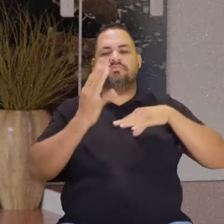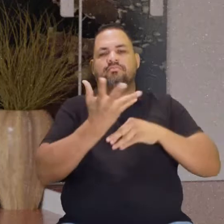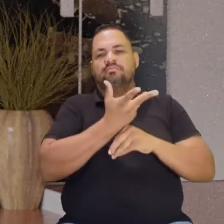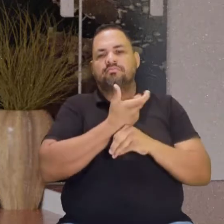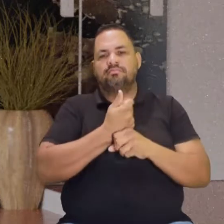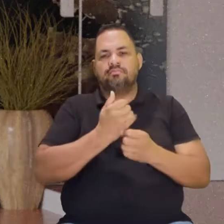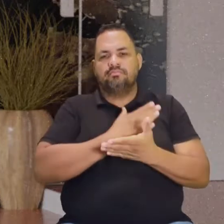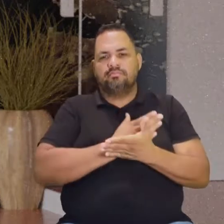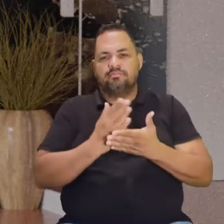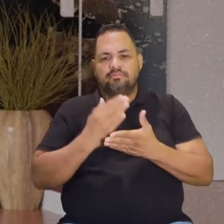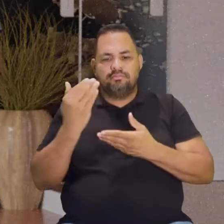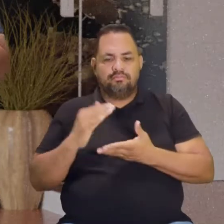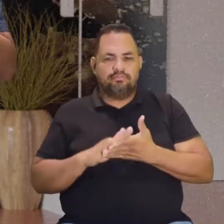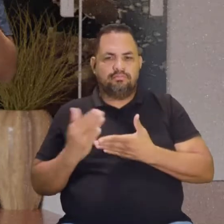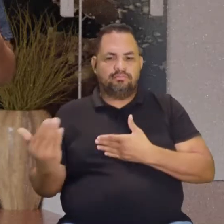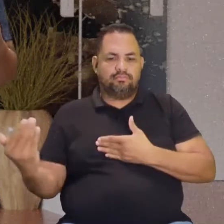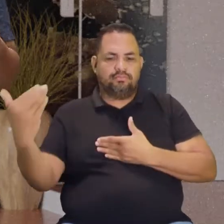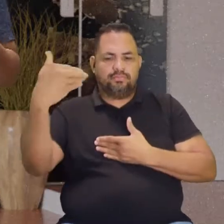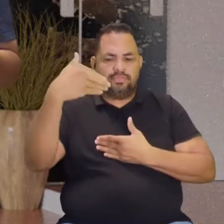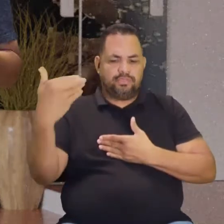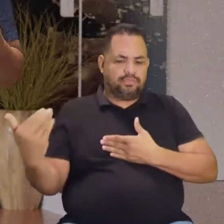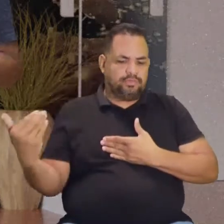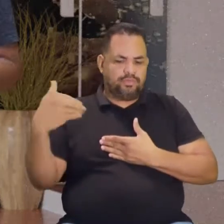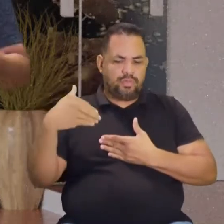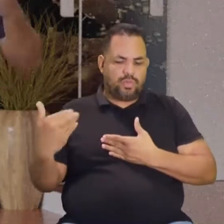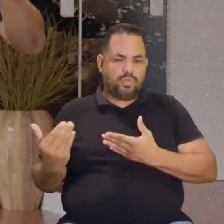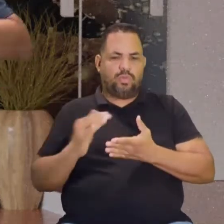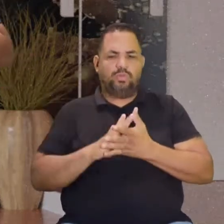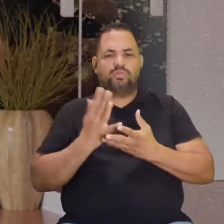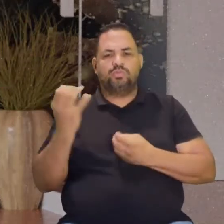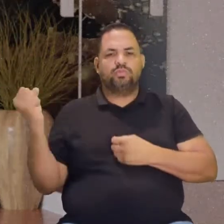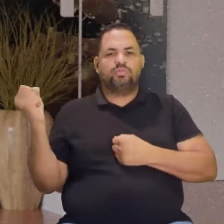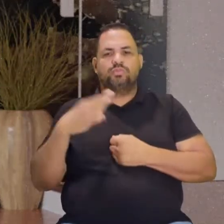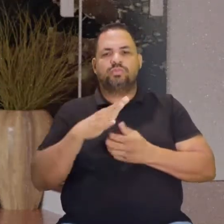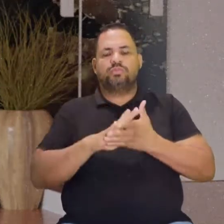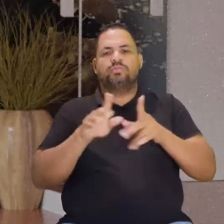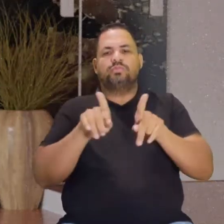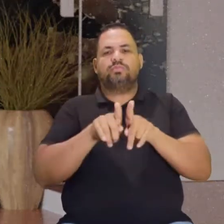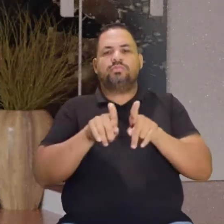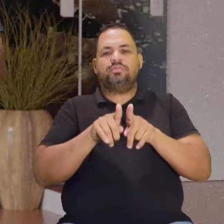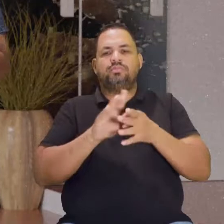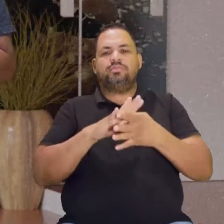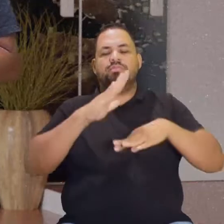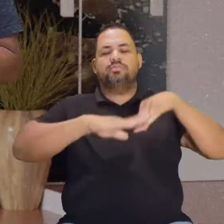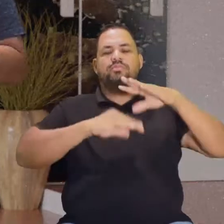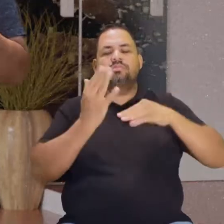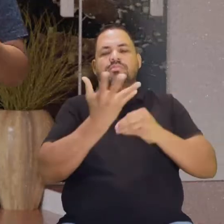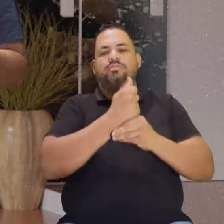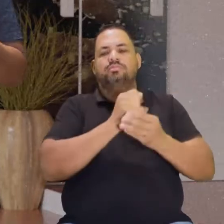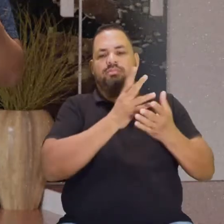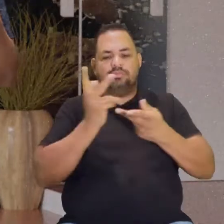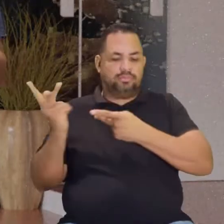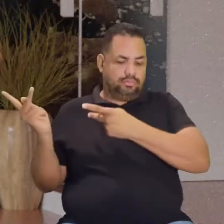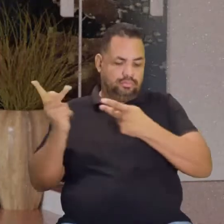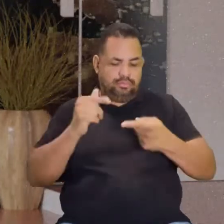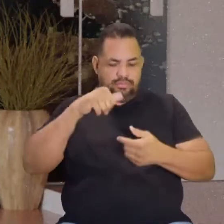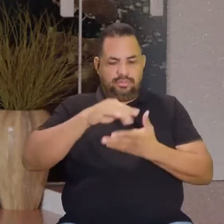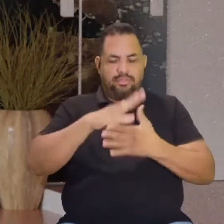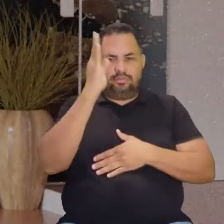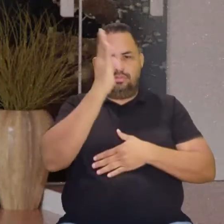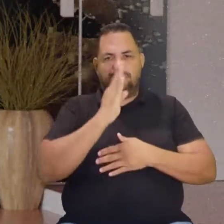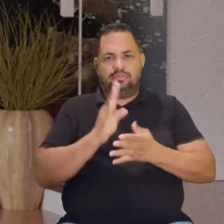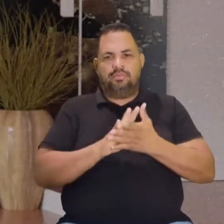começaram a trazer novidades, e até artistas de fora que vieram visitar o nosso país,